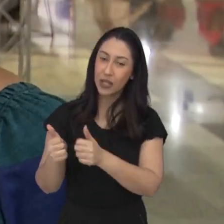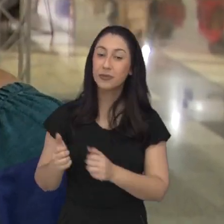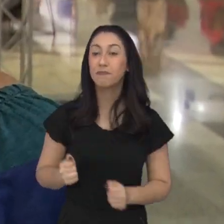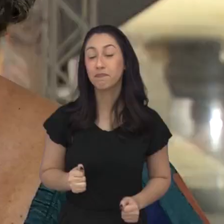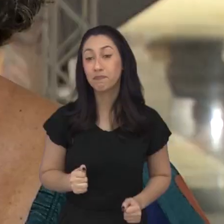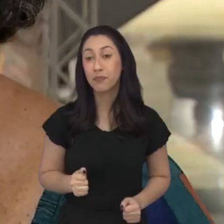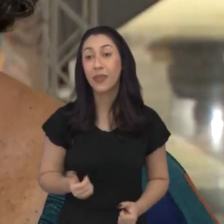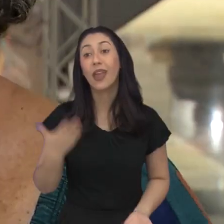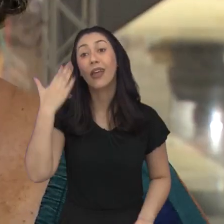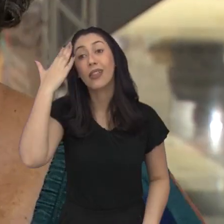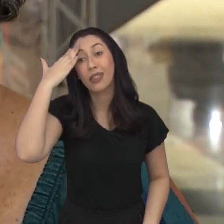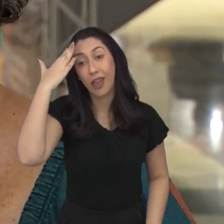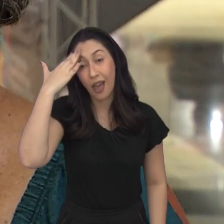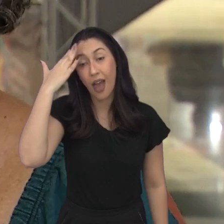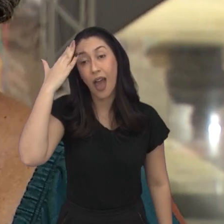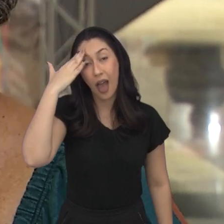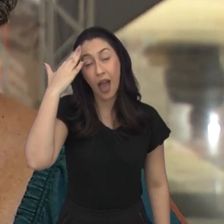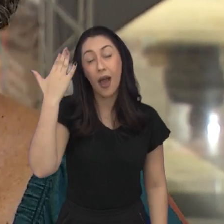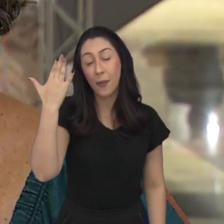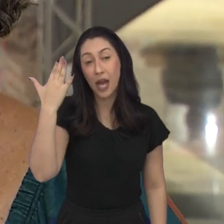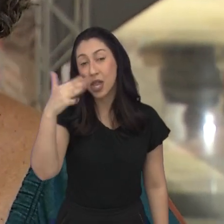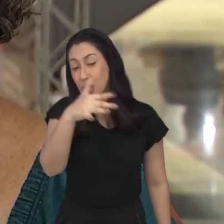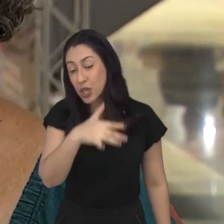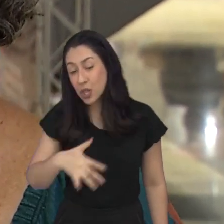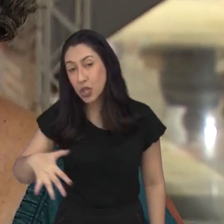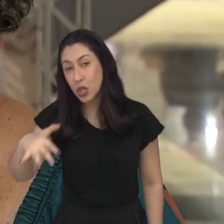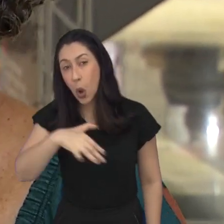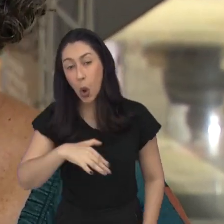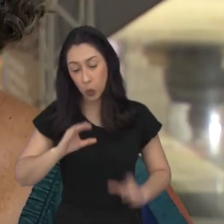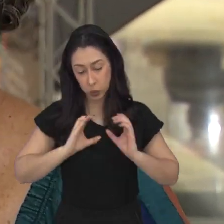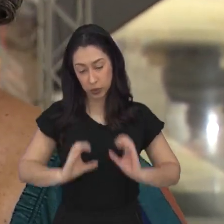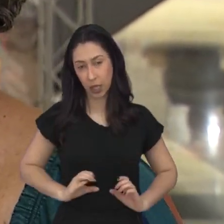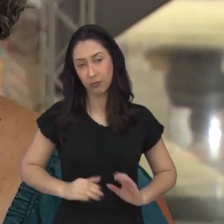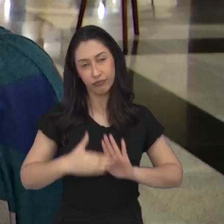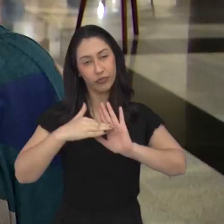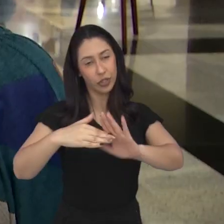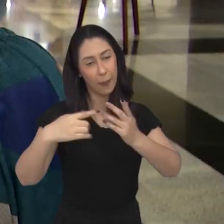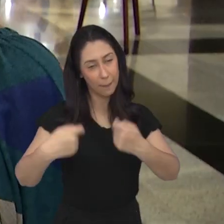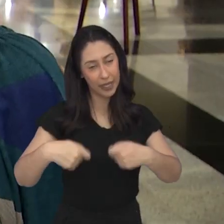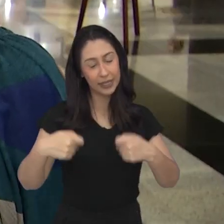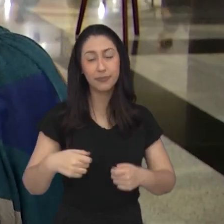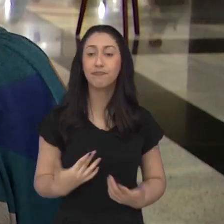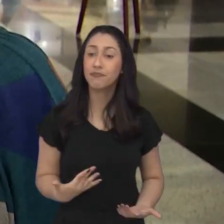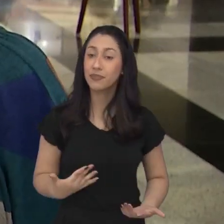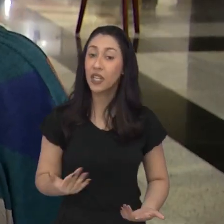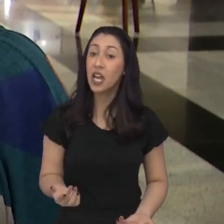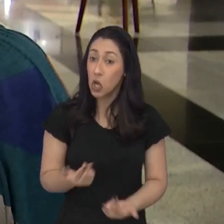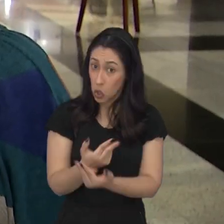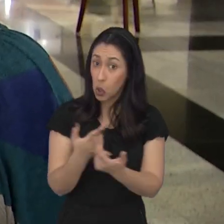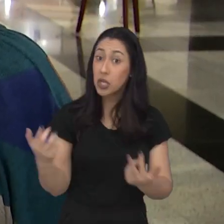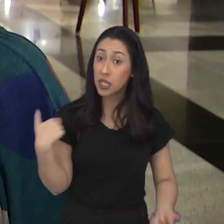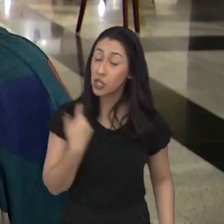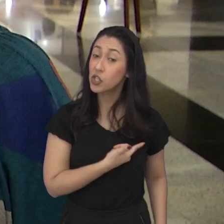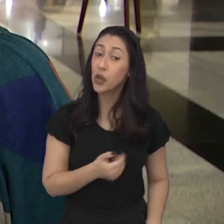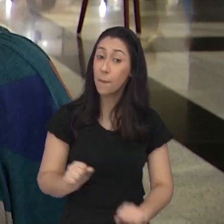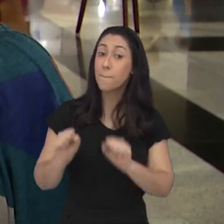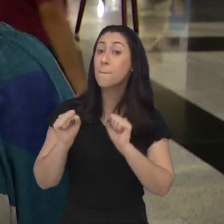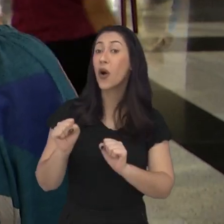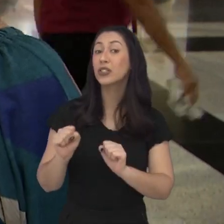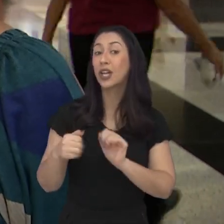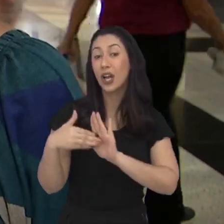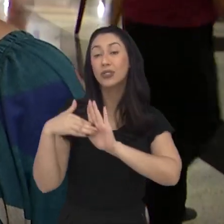quando é possível. Ela sabe que todo cidadão precisa contribuir. O que é possível fazer, a gente vai